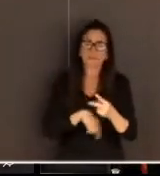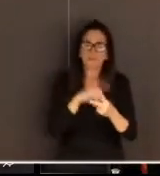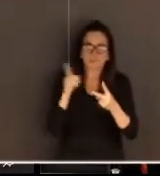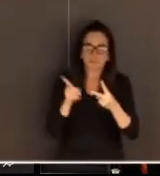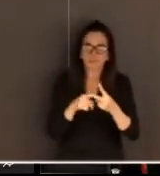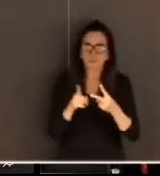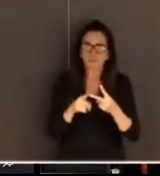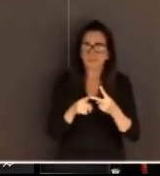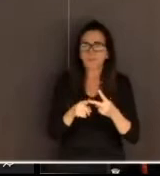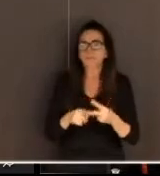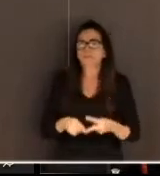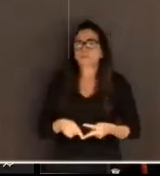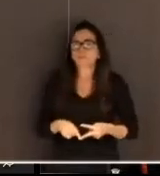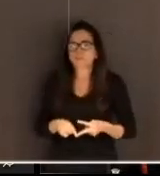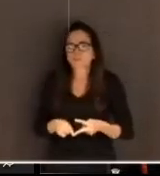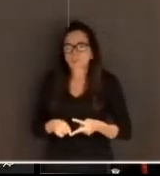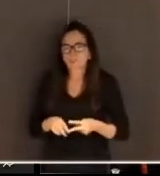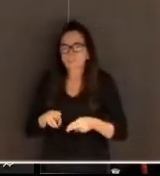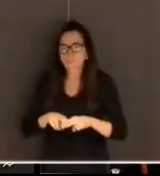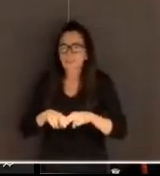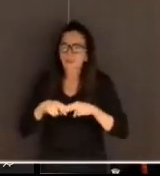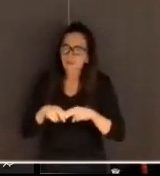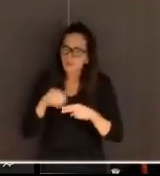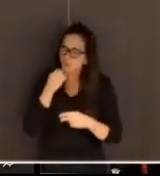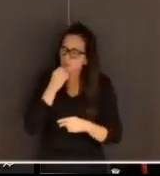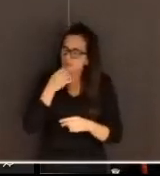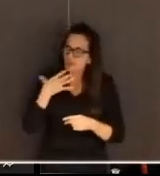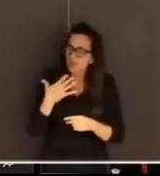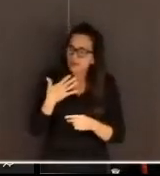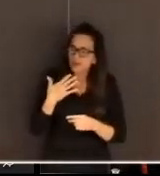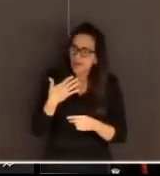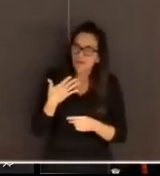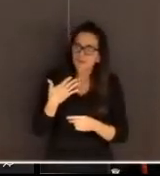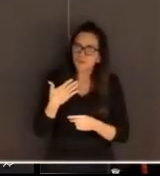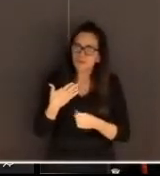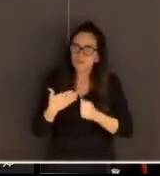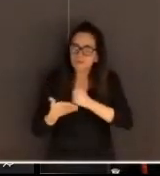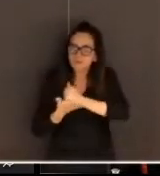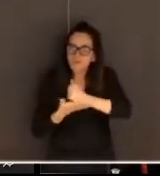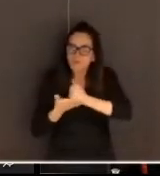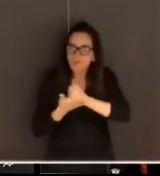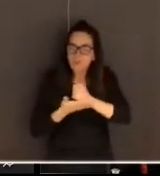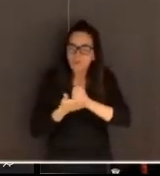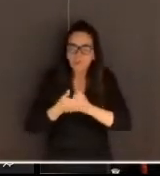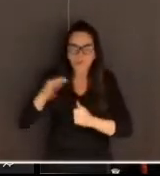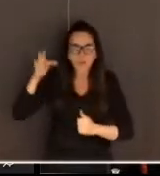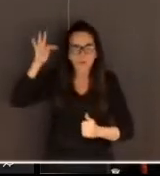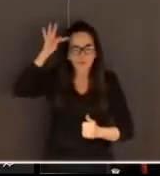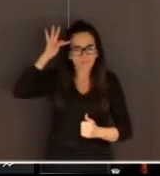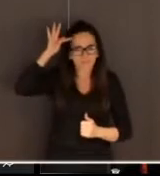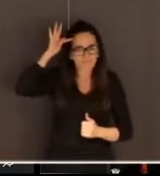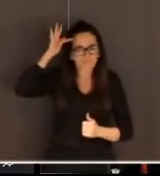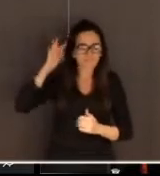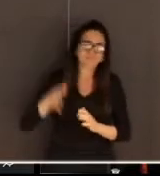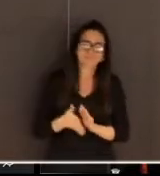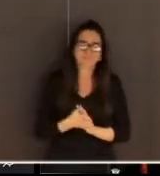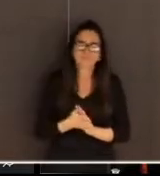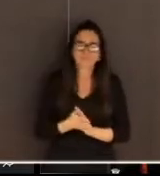ponto fundamental, e por isso é bom desenvolver essa base teórica, é que